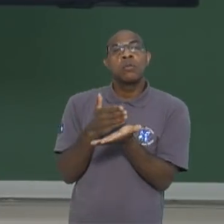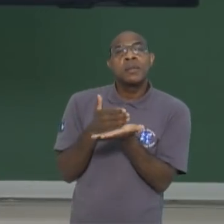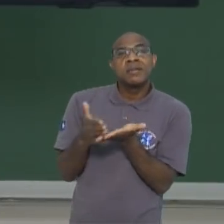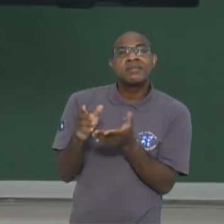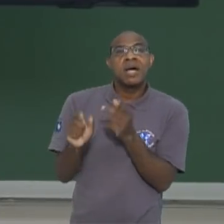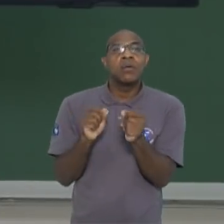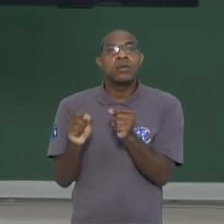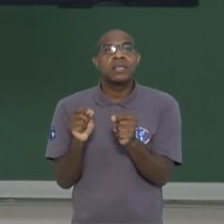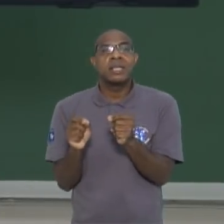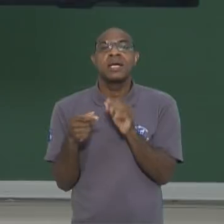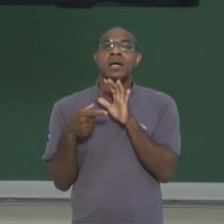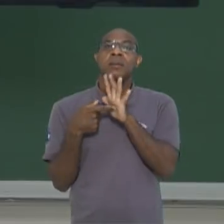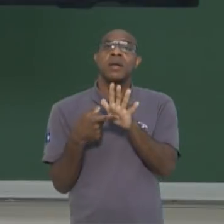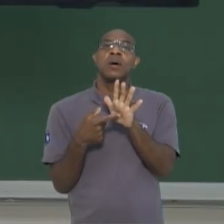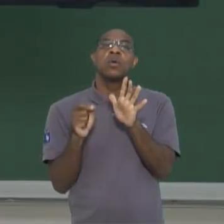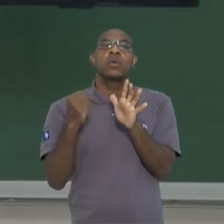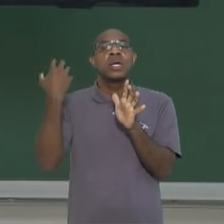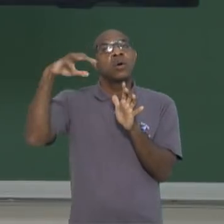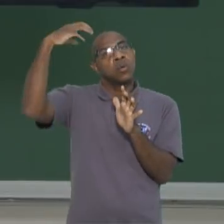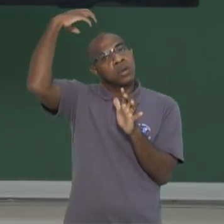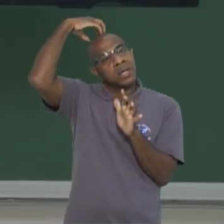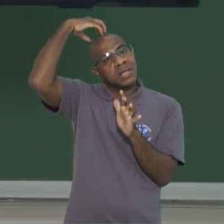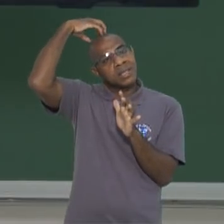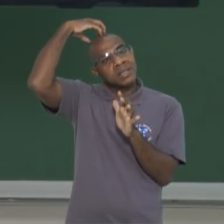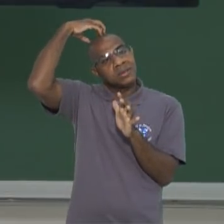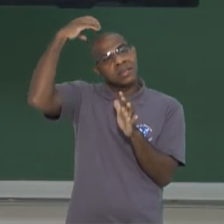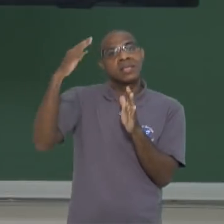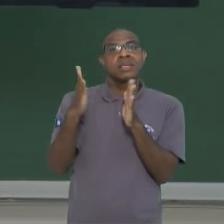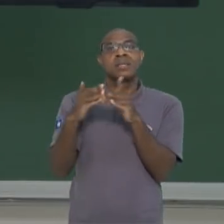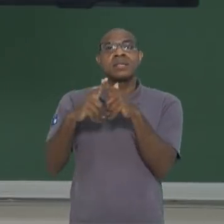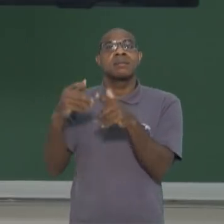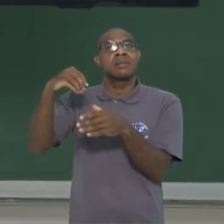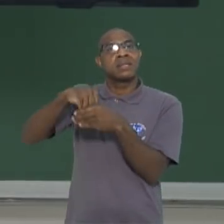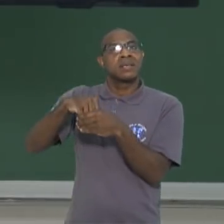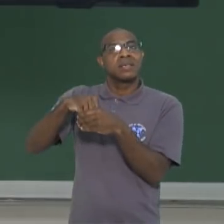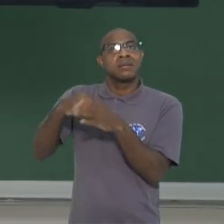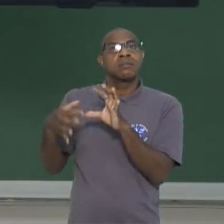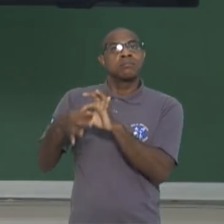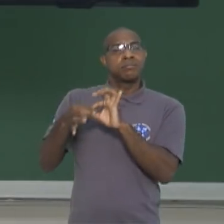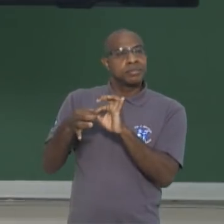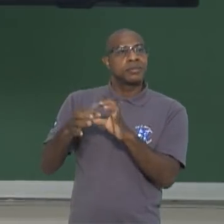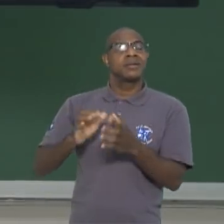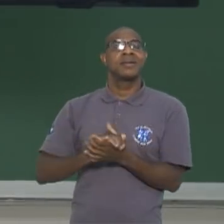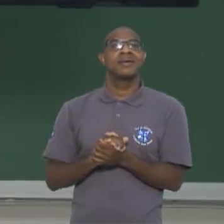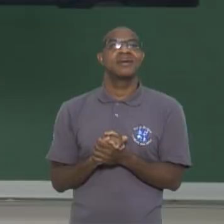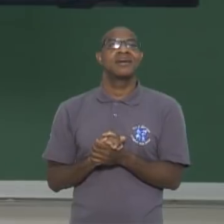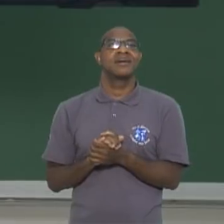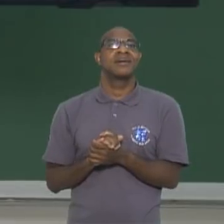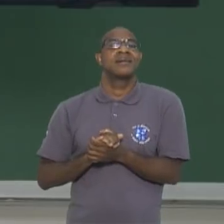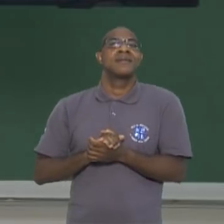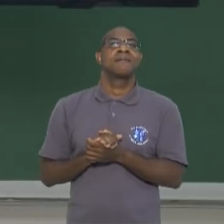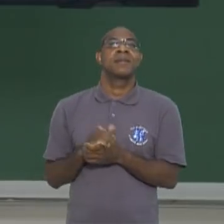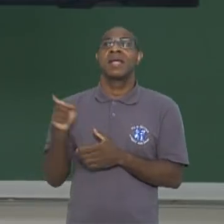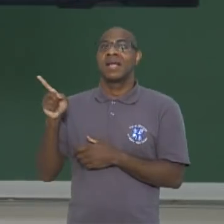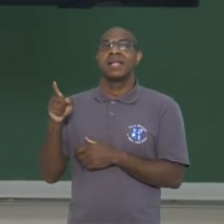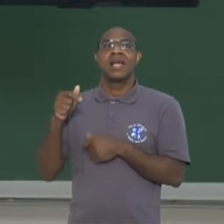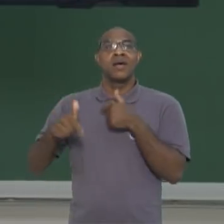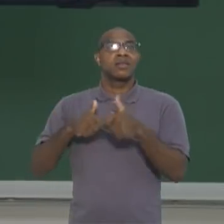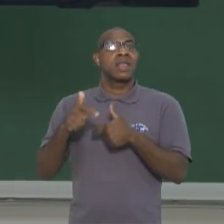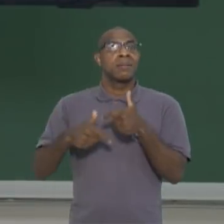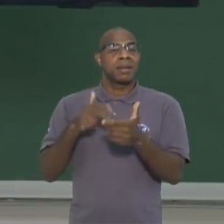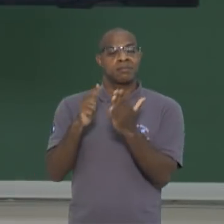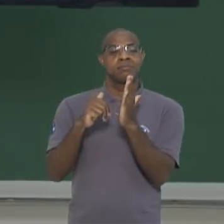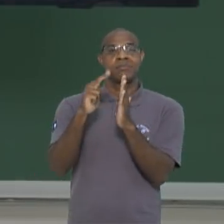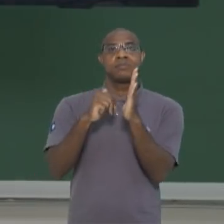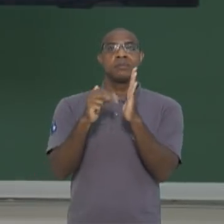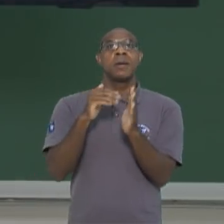a imagem do rei sacralizada, tá? Dos reis bárbaros. Então aqui essa é uma das uma das pinturas